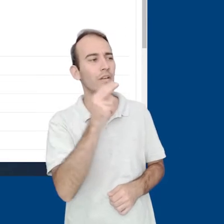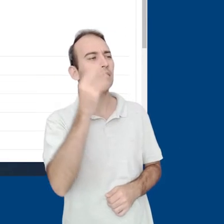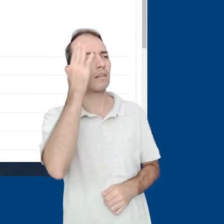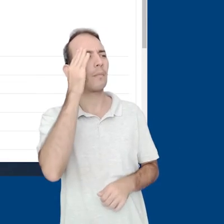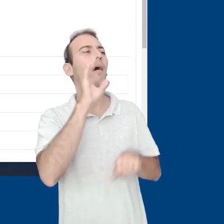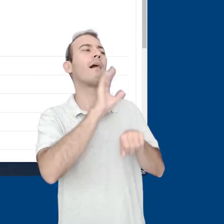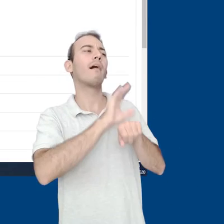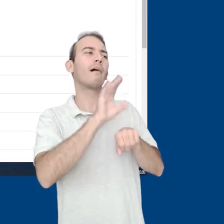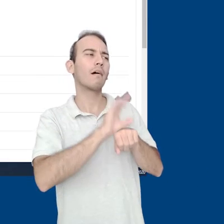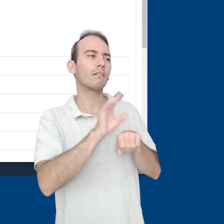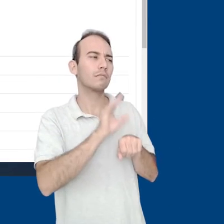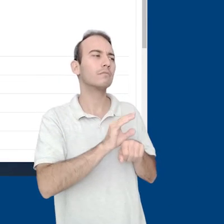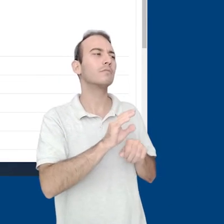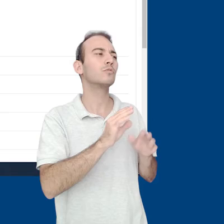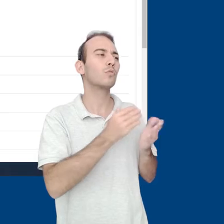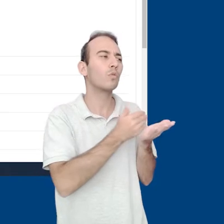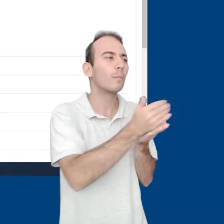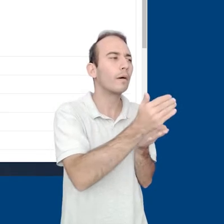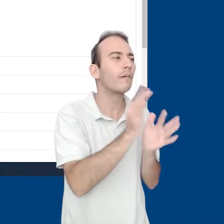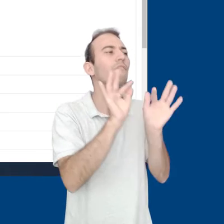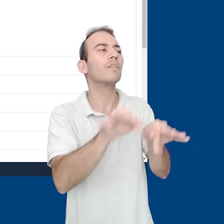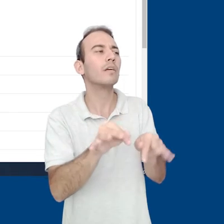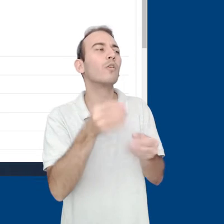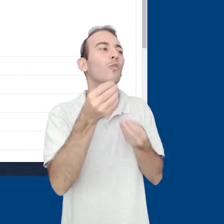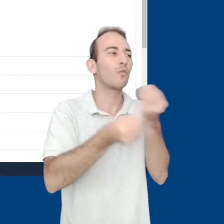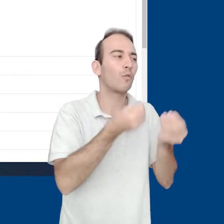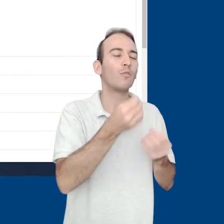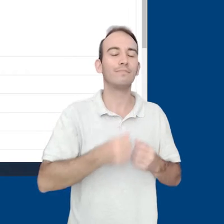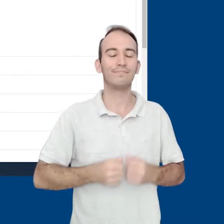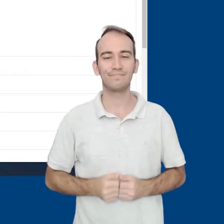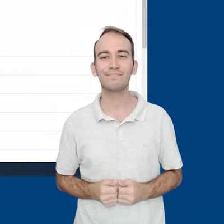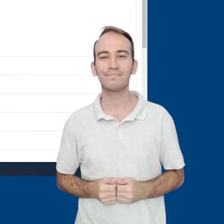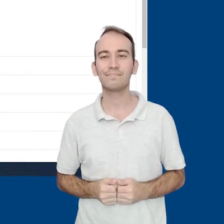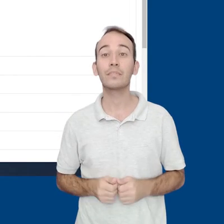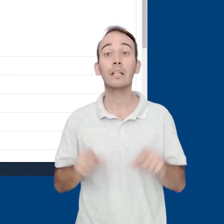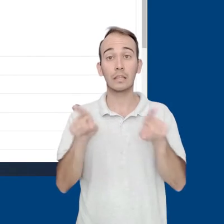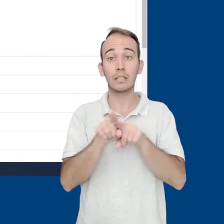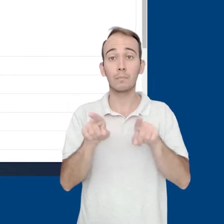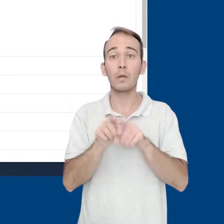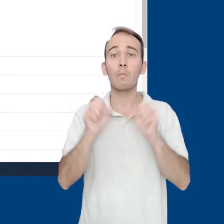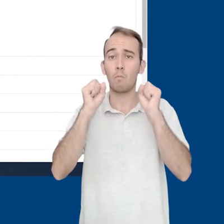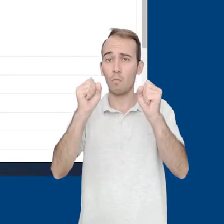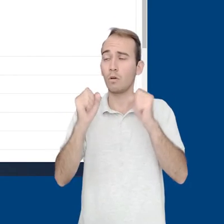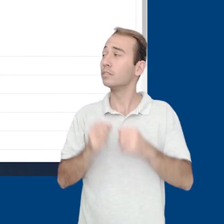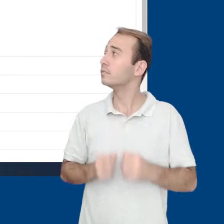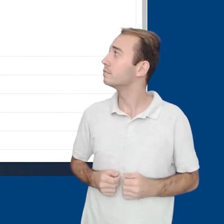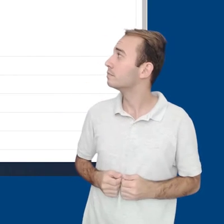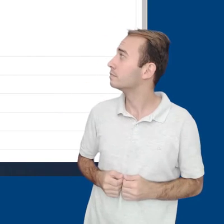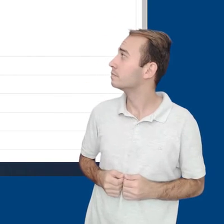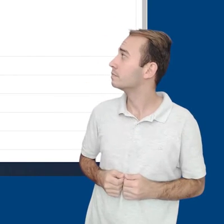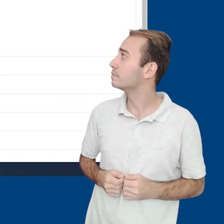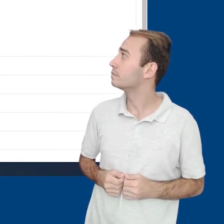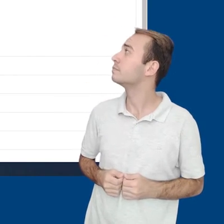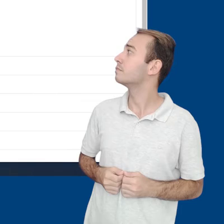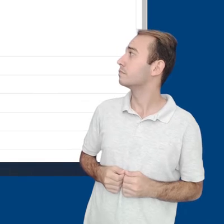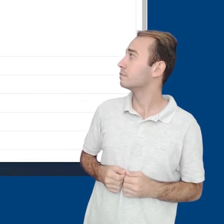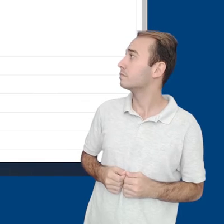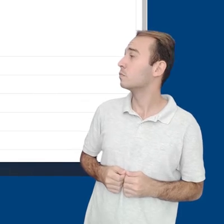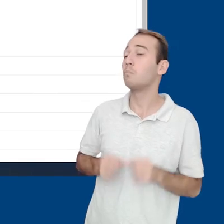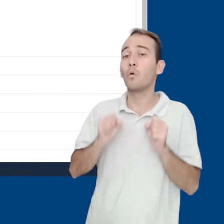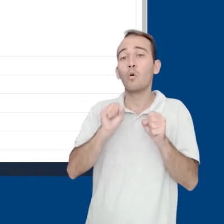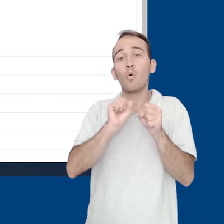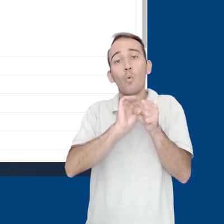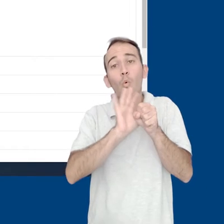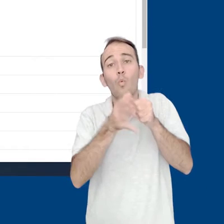Também podemos configurar a visibilidade do curso. Se isso for marcado como ocultar, o curso não será mais